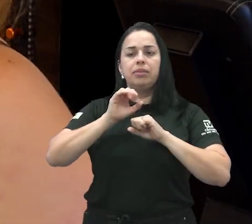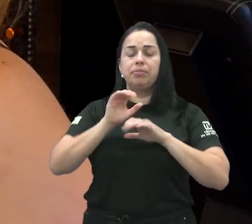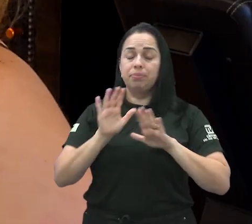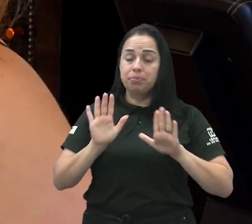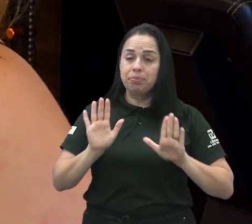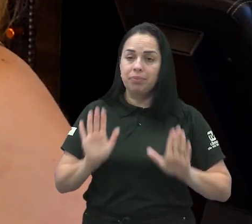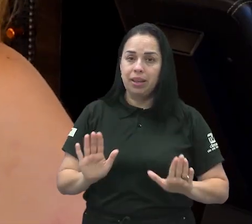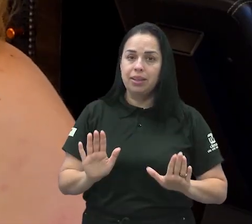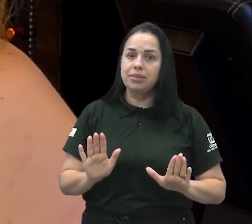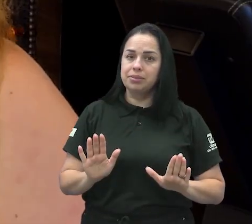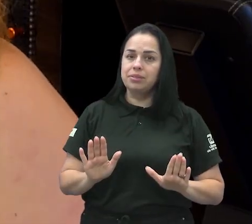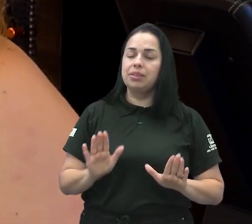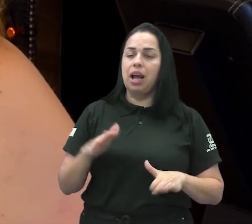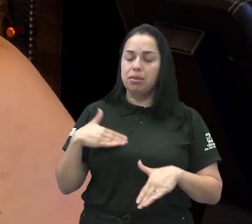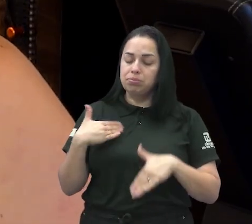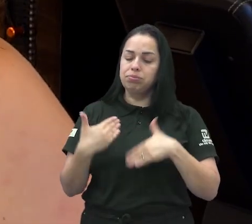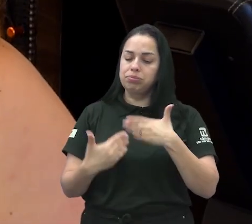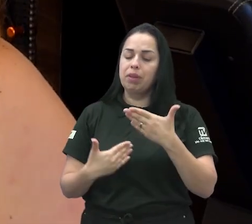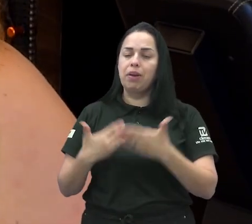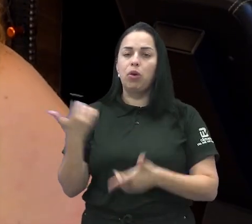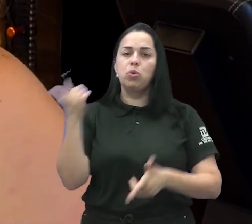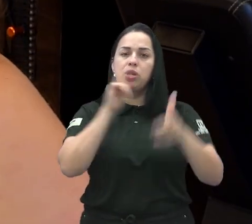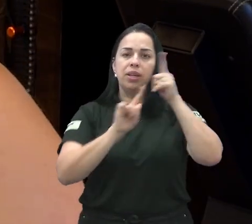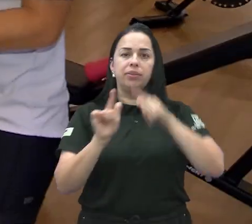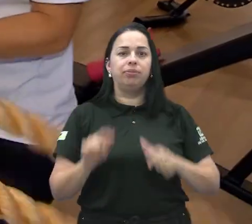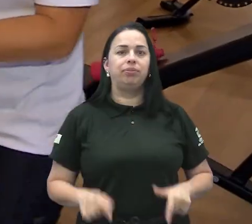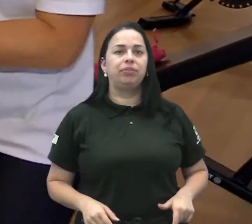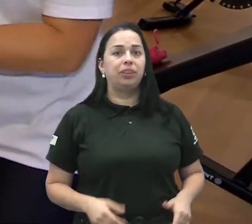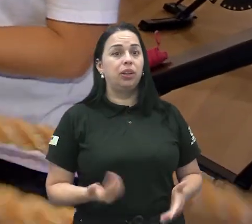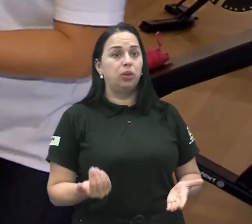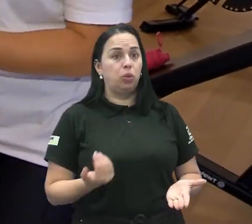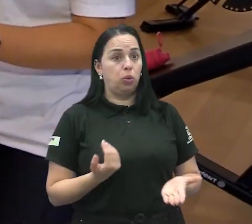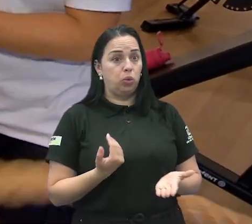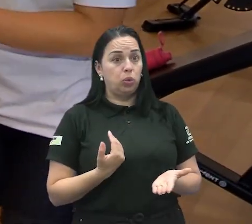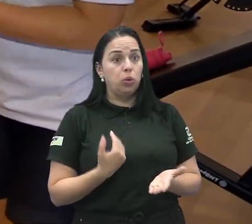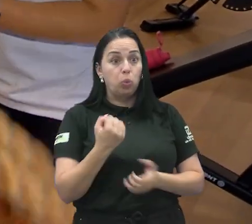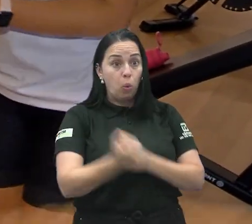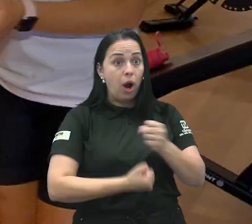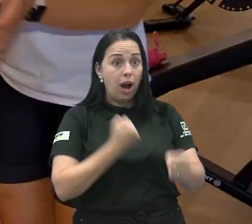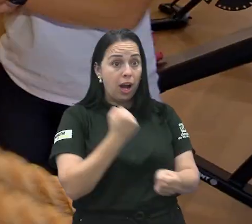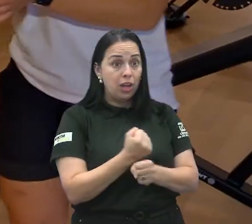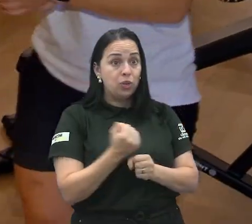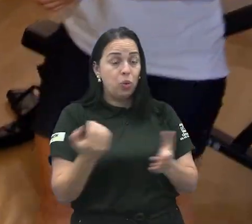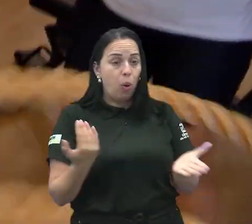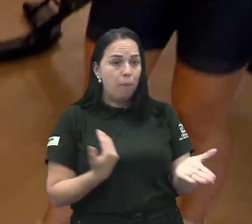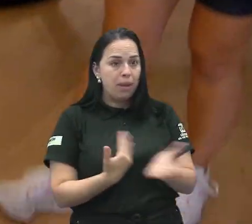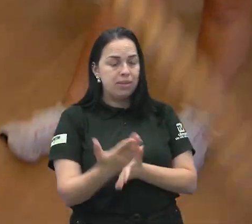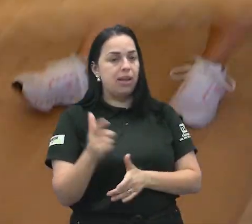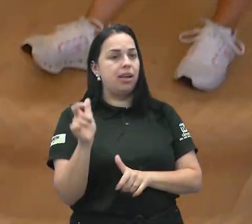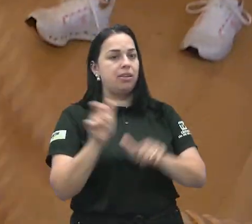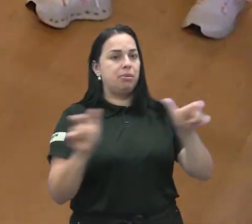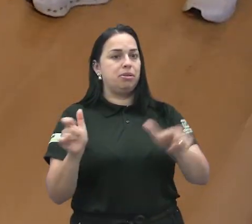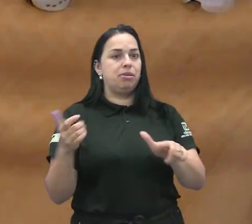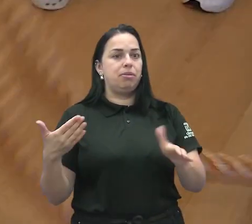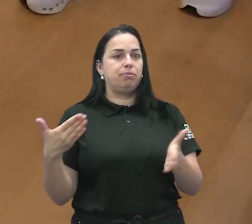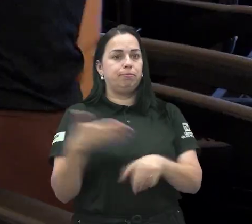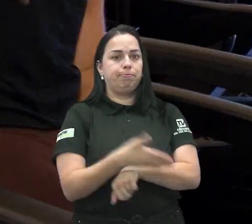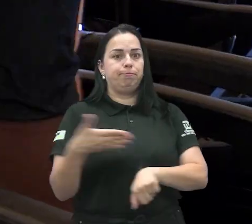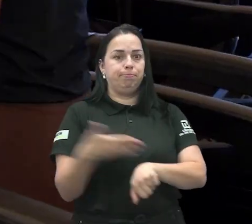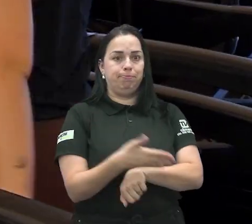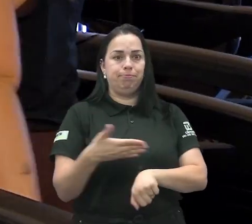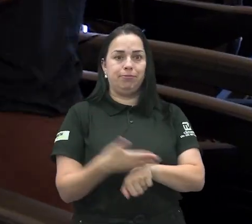que eu tenho, mas aos pouquinhos a gente consegue. No começo do ano, sempre aparecem caras novas nessa